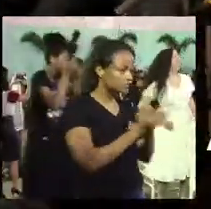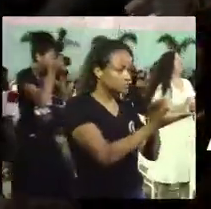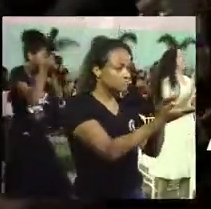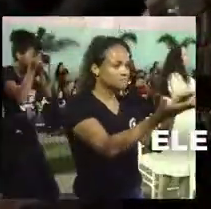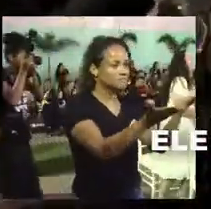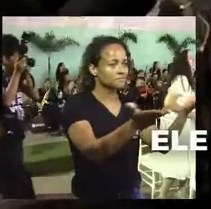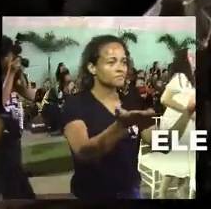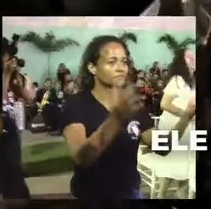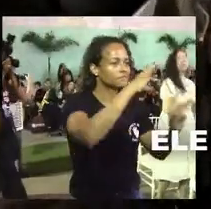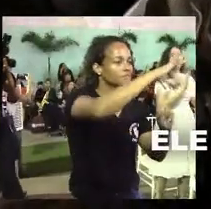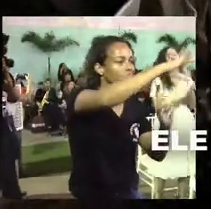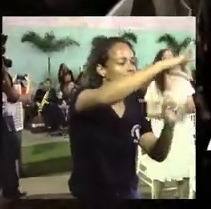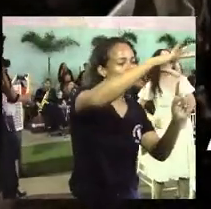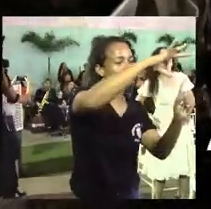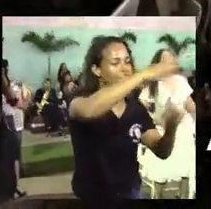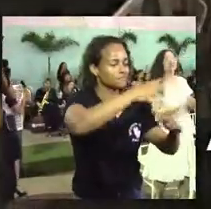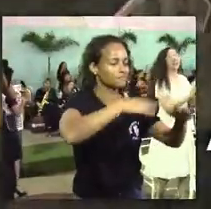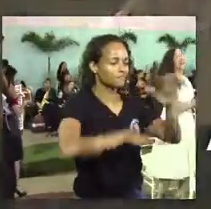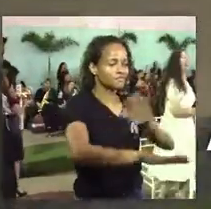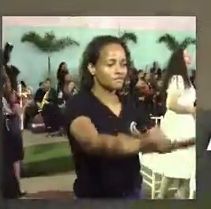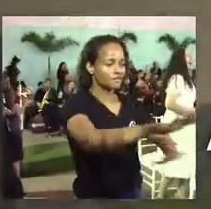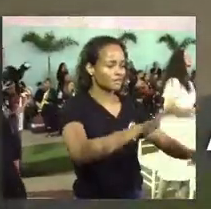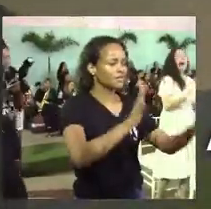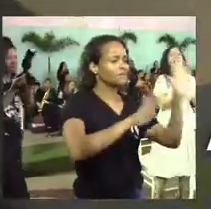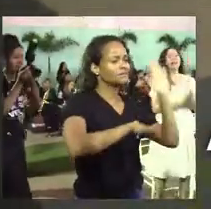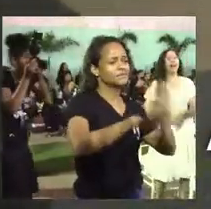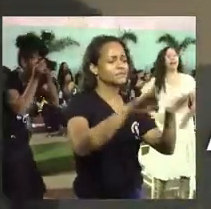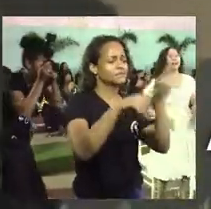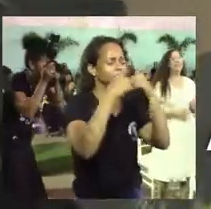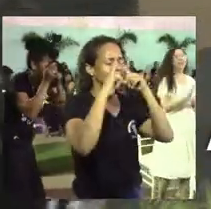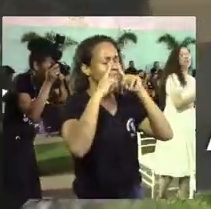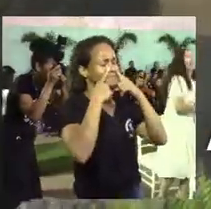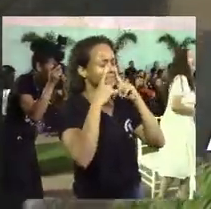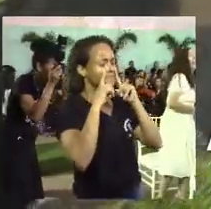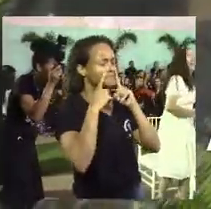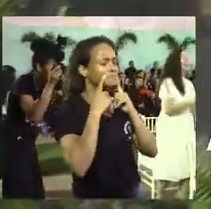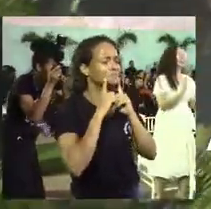o Espírito Santo se move você